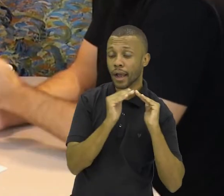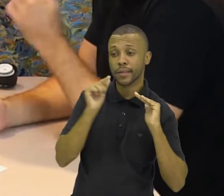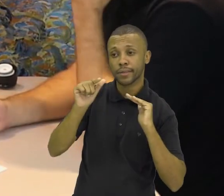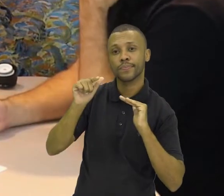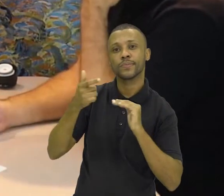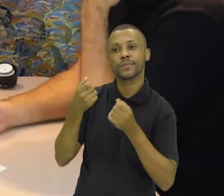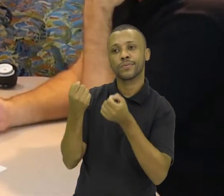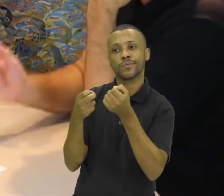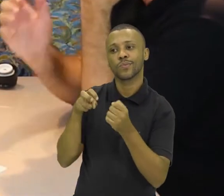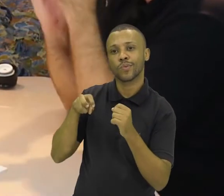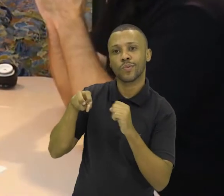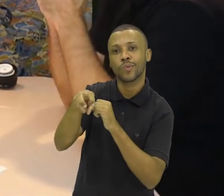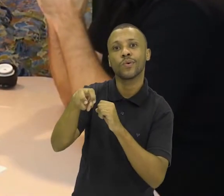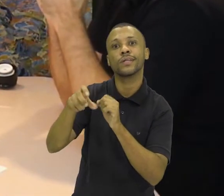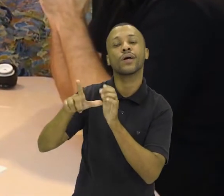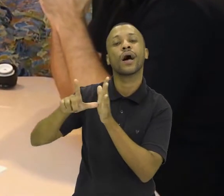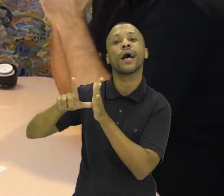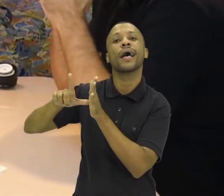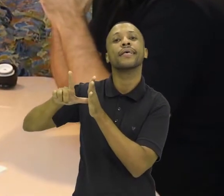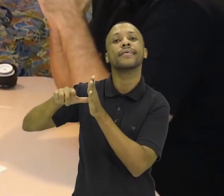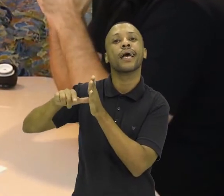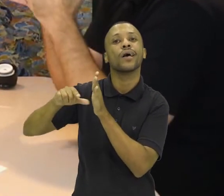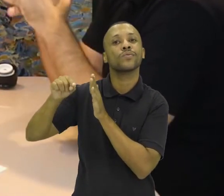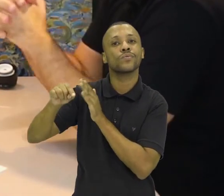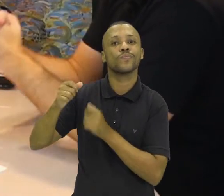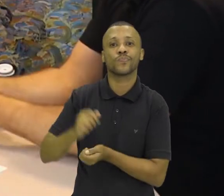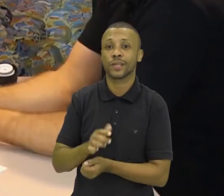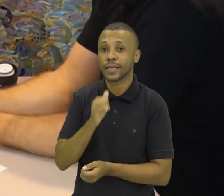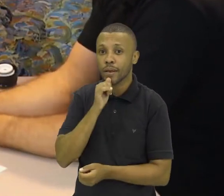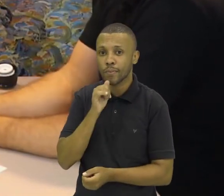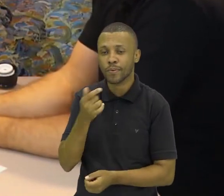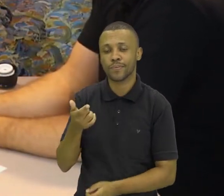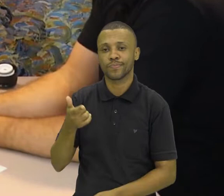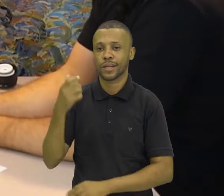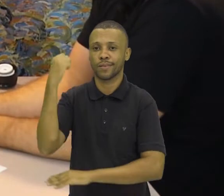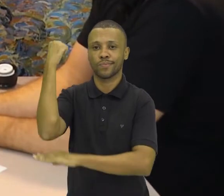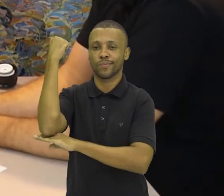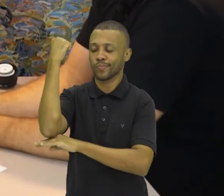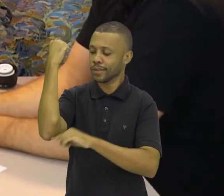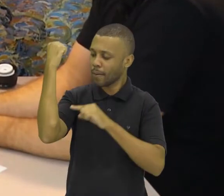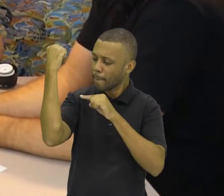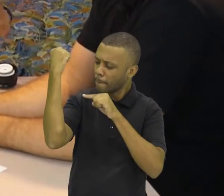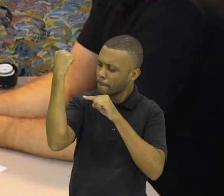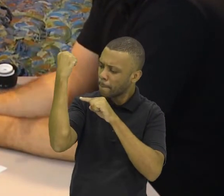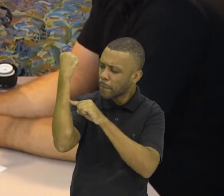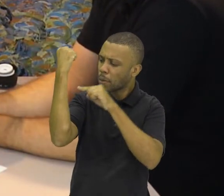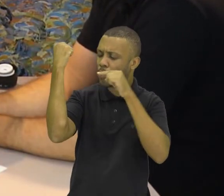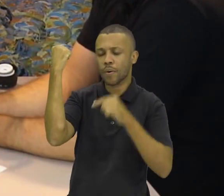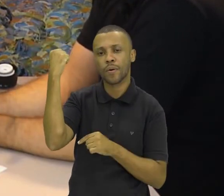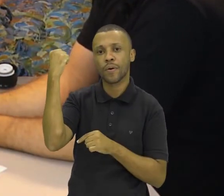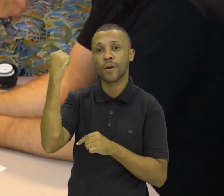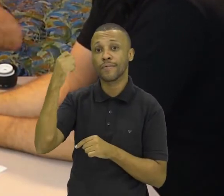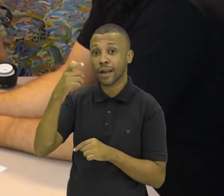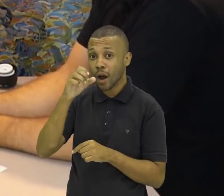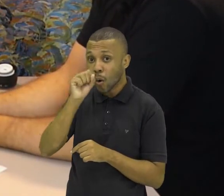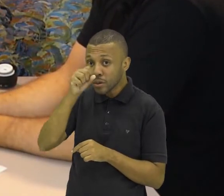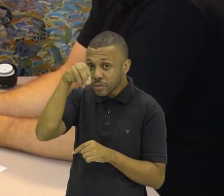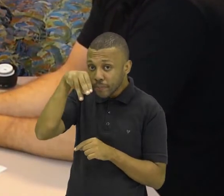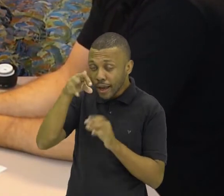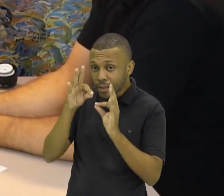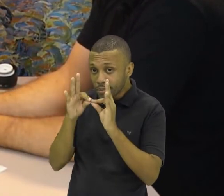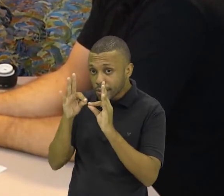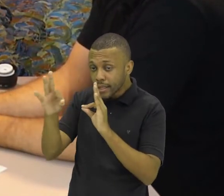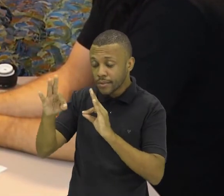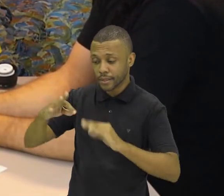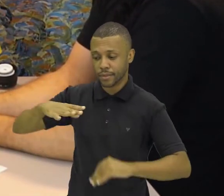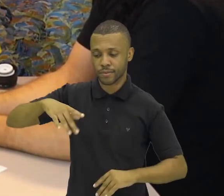que dá acesso ao Campo de Santana e que você aperta a botoeira que fica a 8 metros distante da faixa,